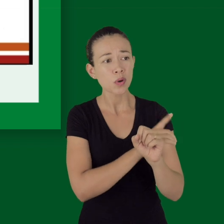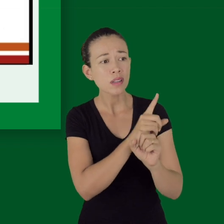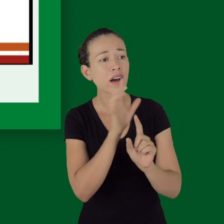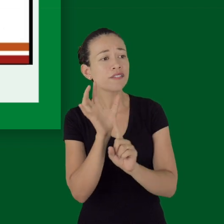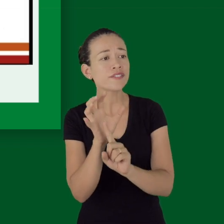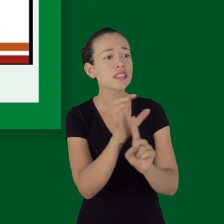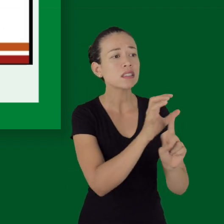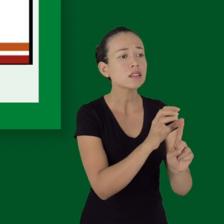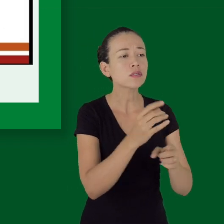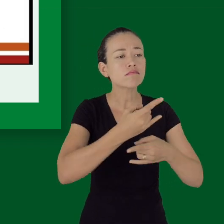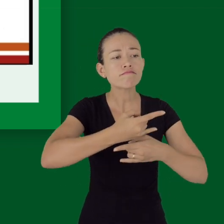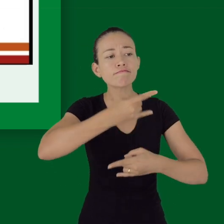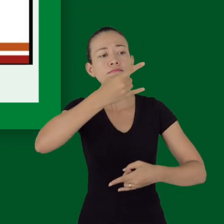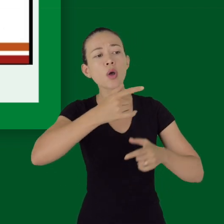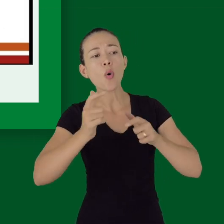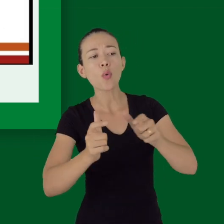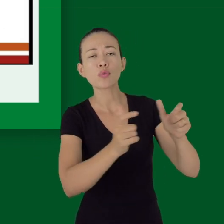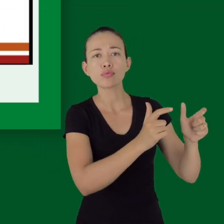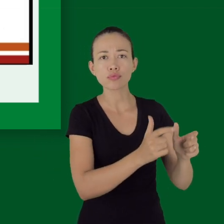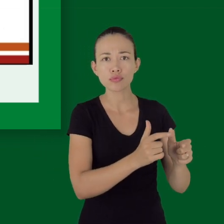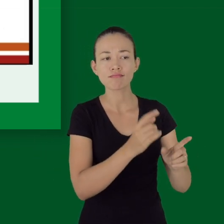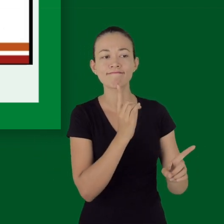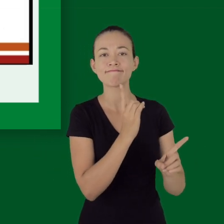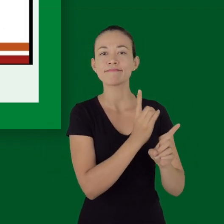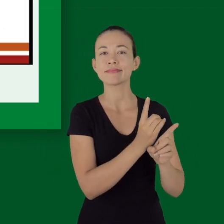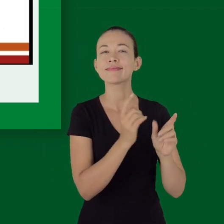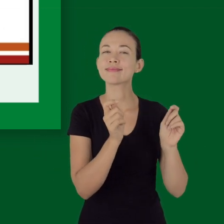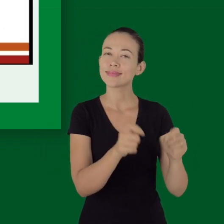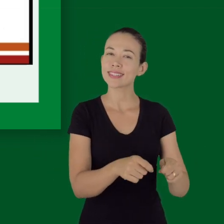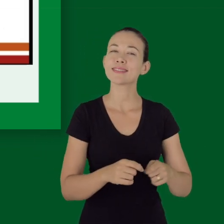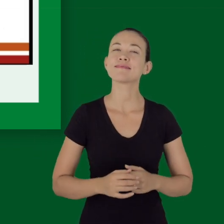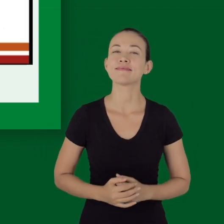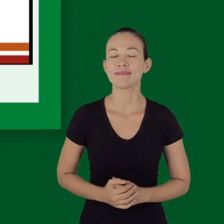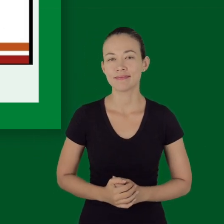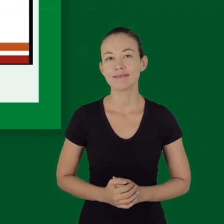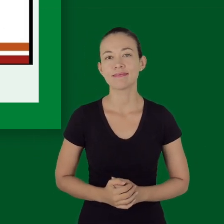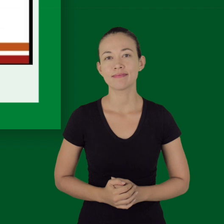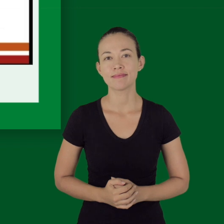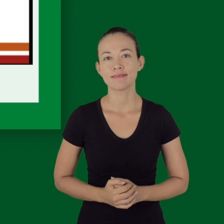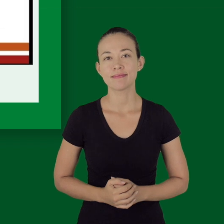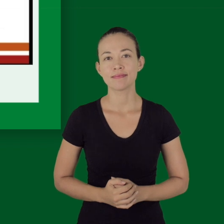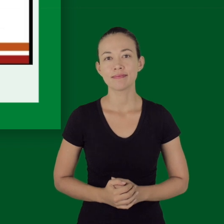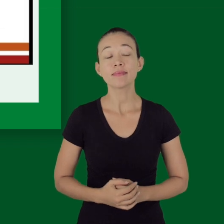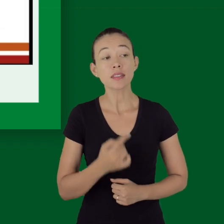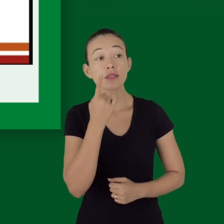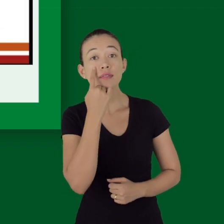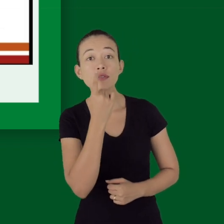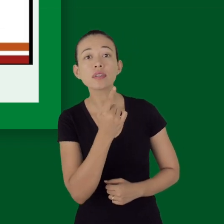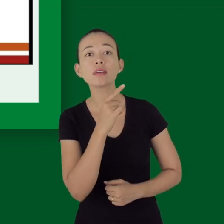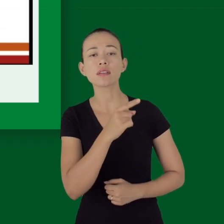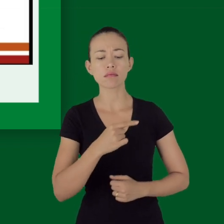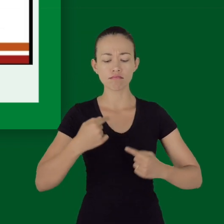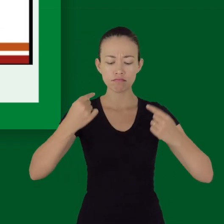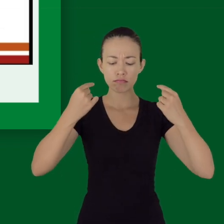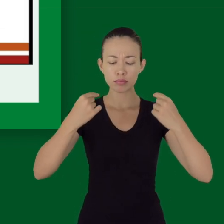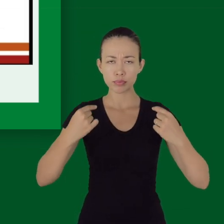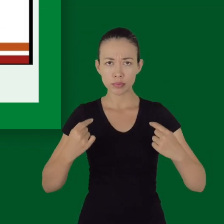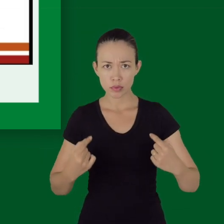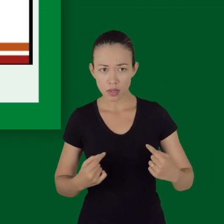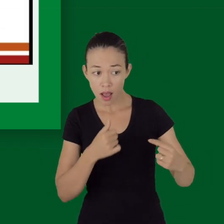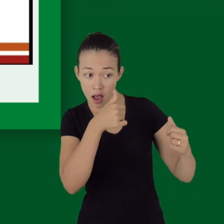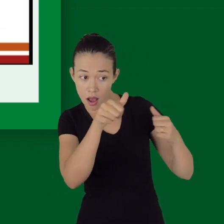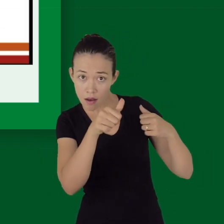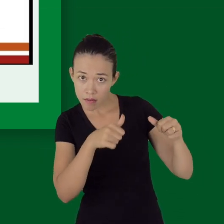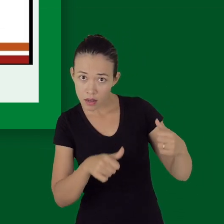dermátomos. Comprometimento, ele não tem percepção da altura da clavícula para baixo. Eu estou lidando com uma lesão a nível